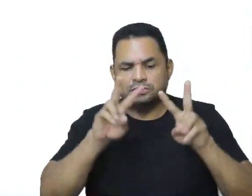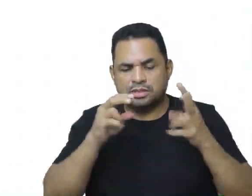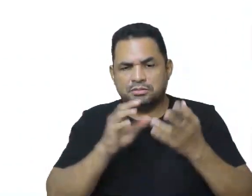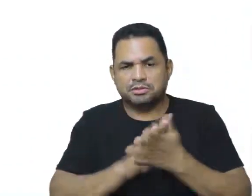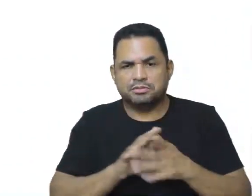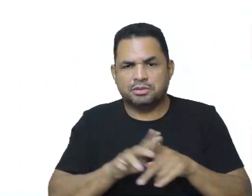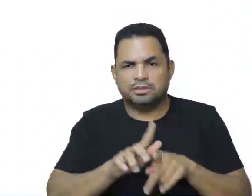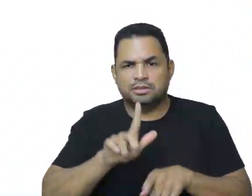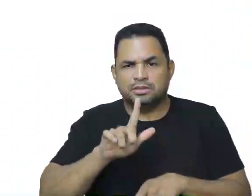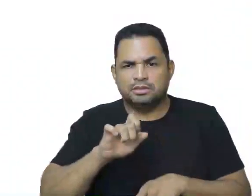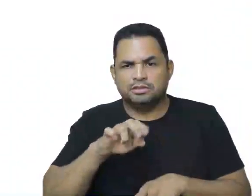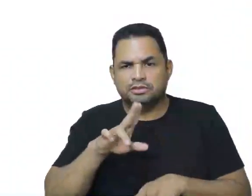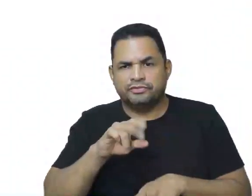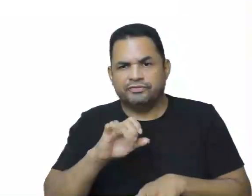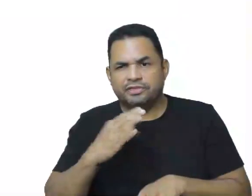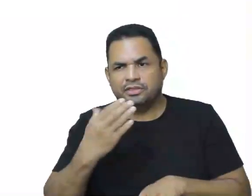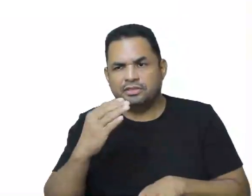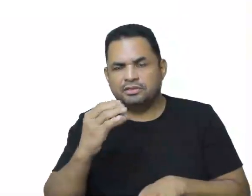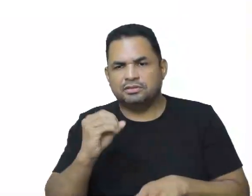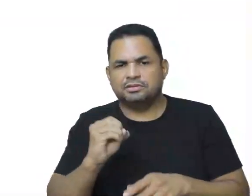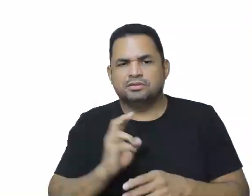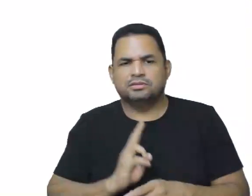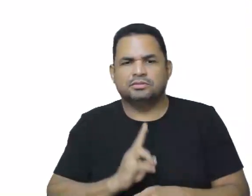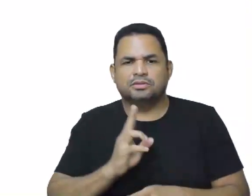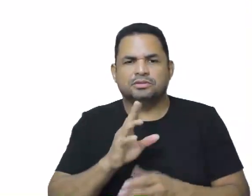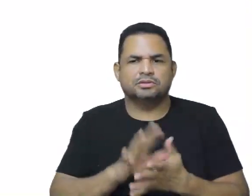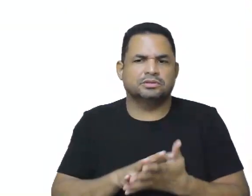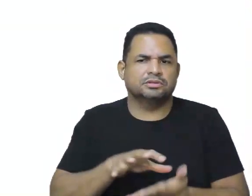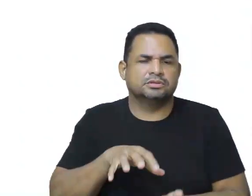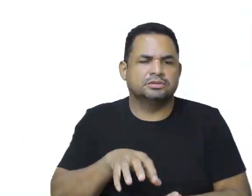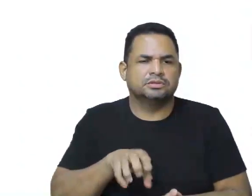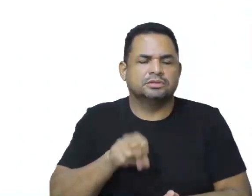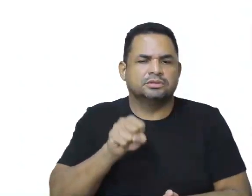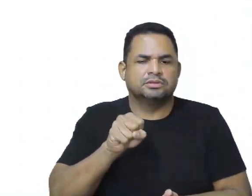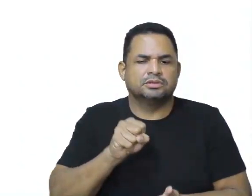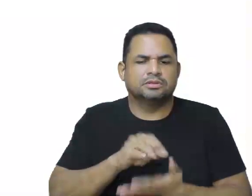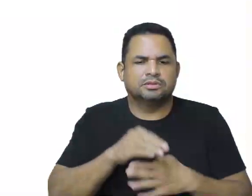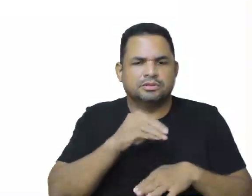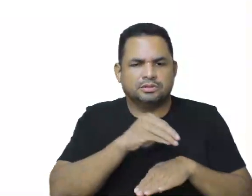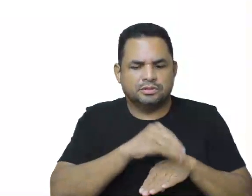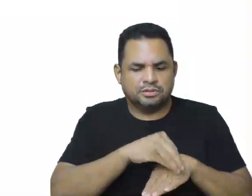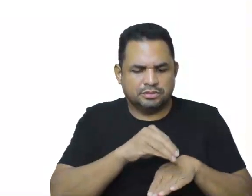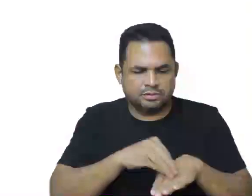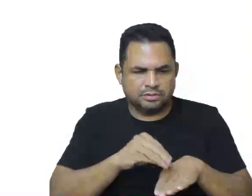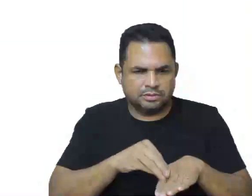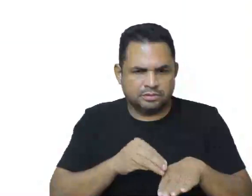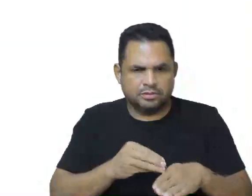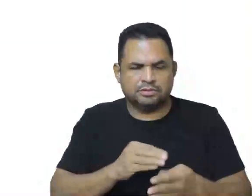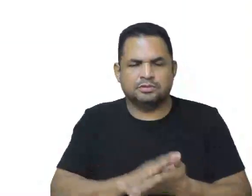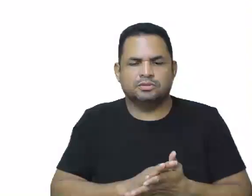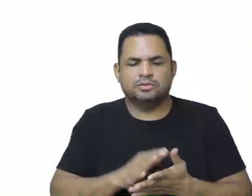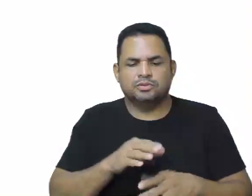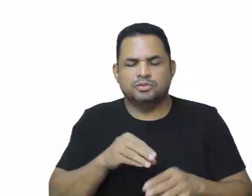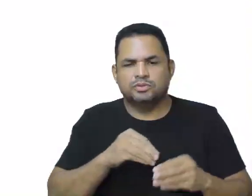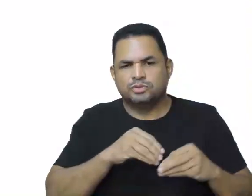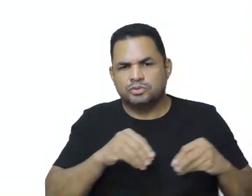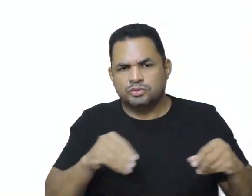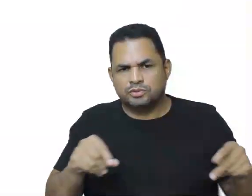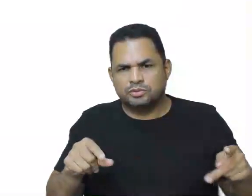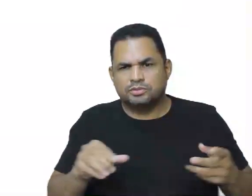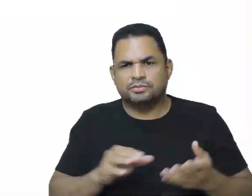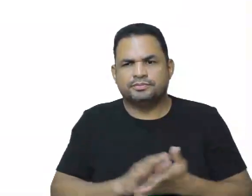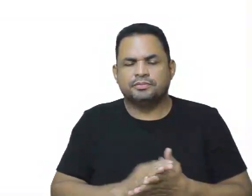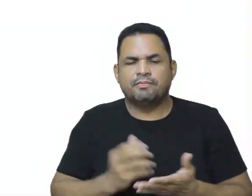lixiviação, que é esse processo de retirada dos componentes orgânicos do solo, que